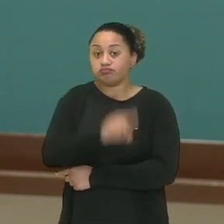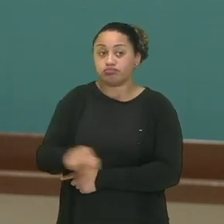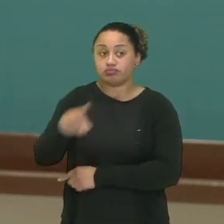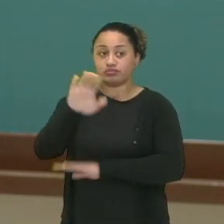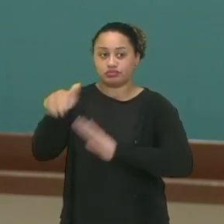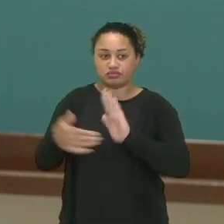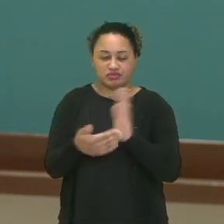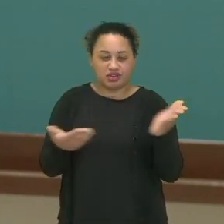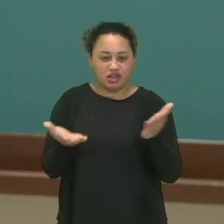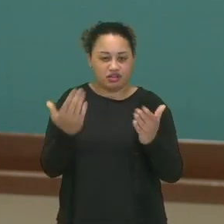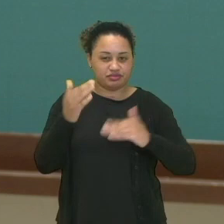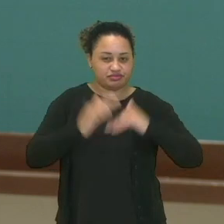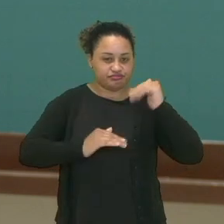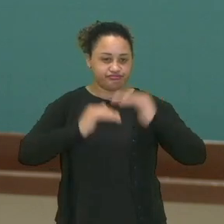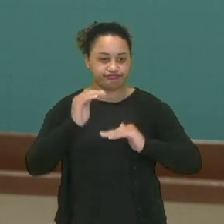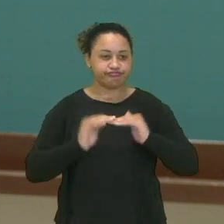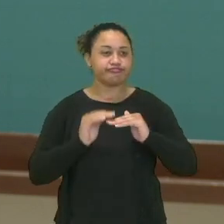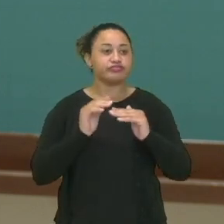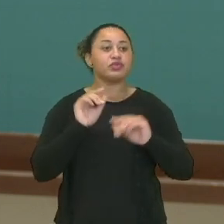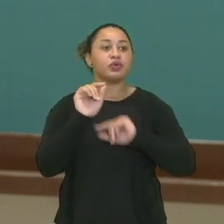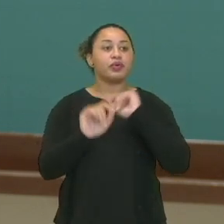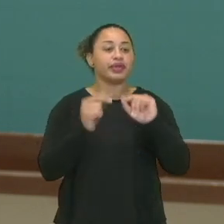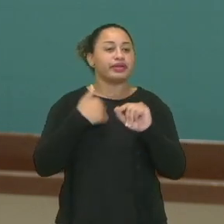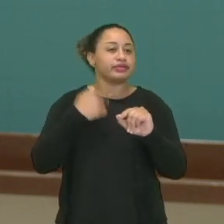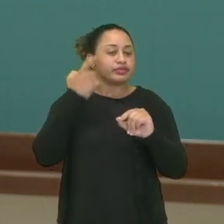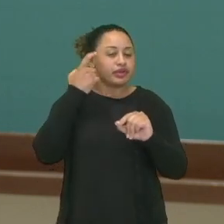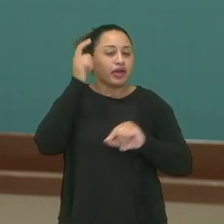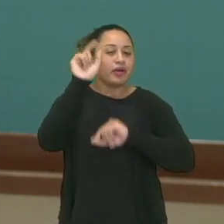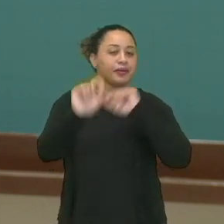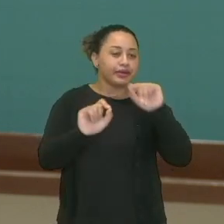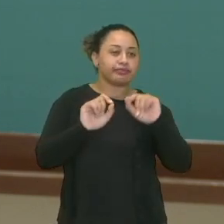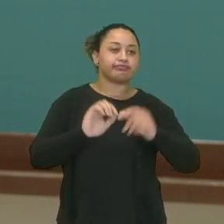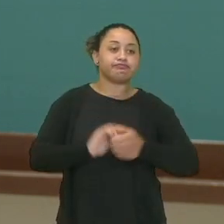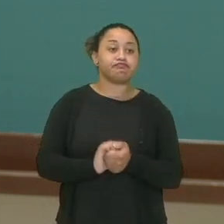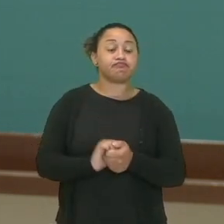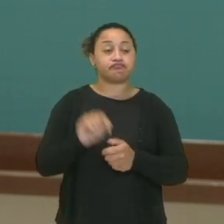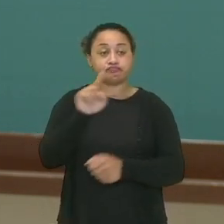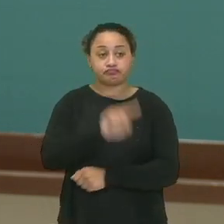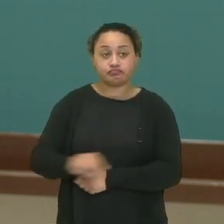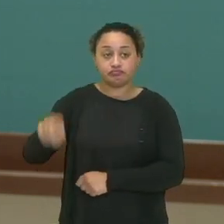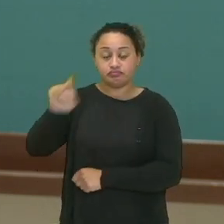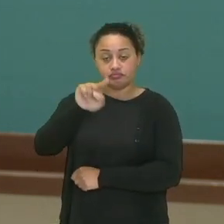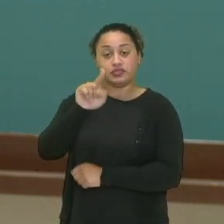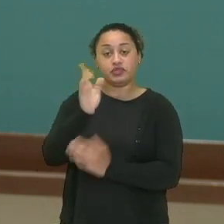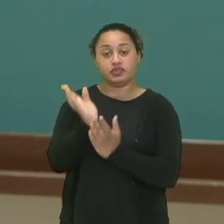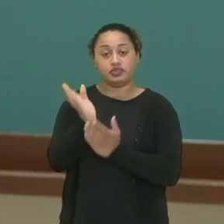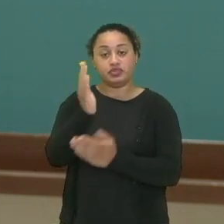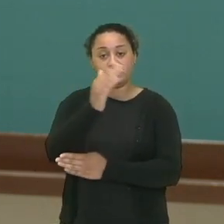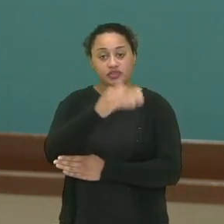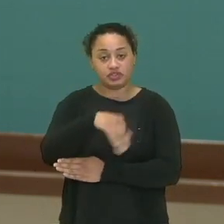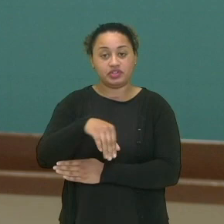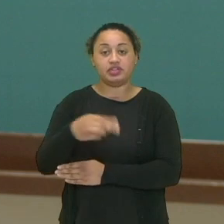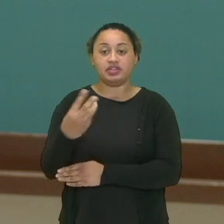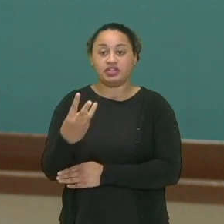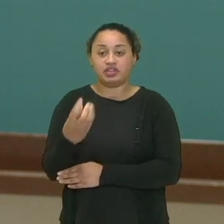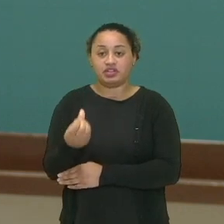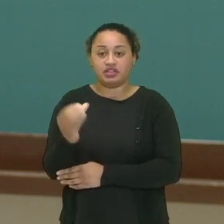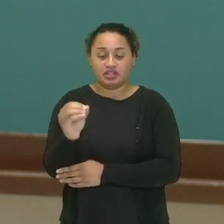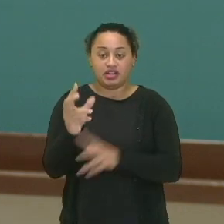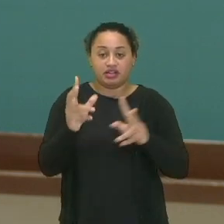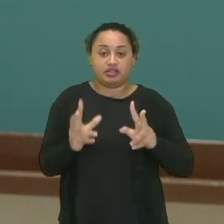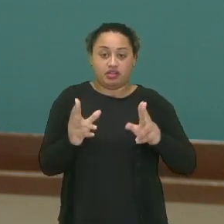Bora praticar um pouquinho, exercitar um pouco dessas ideias? Então, se a circunferência toda foi dividida em 360 partes